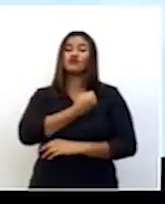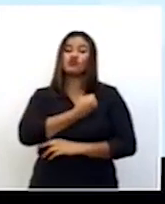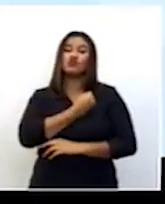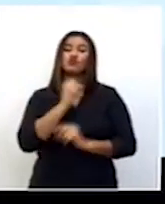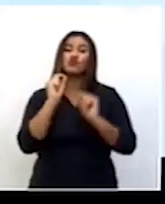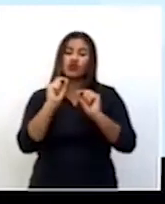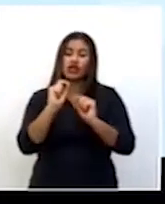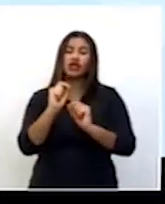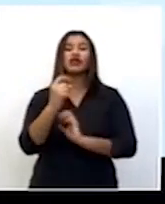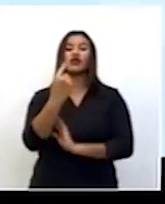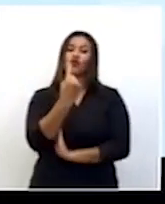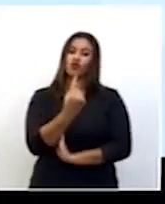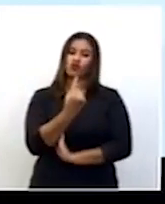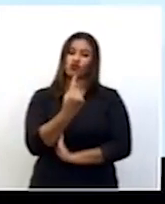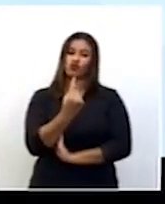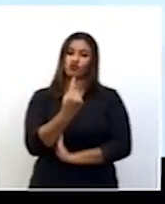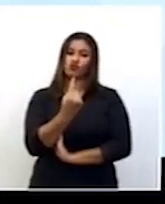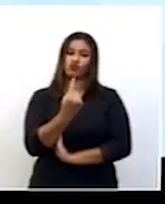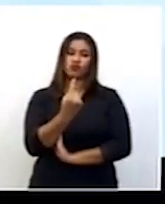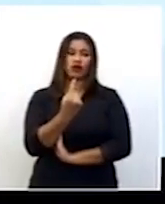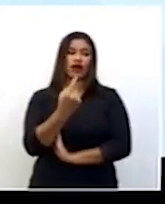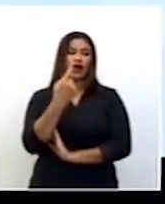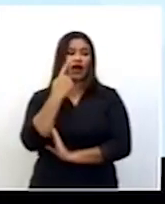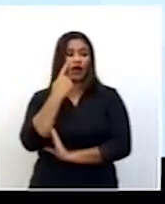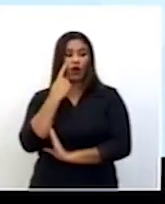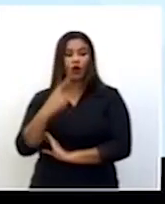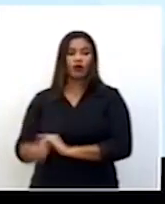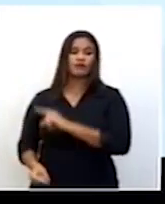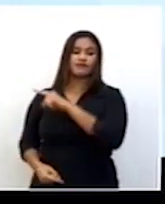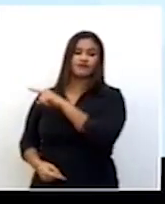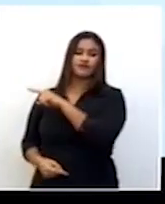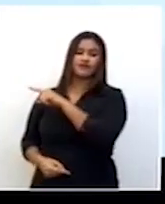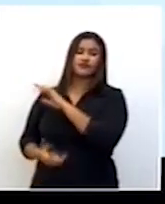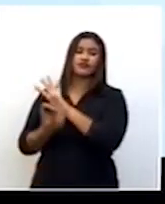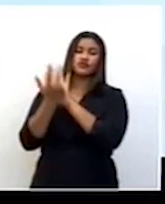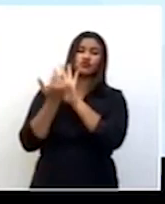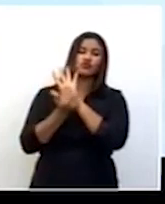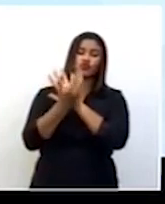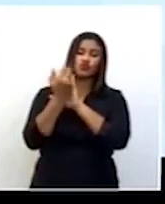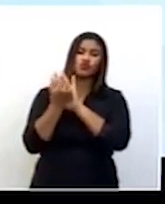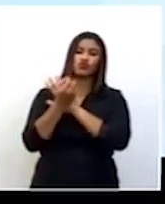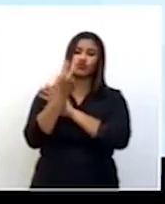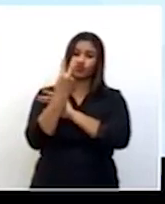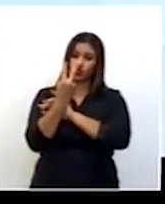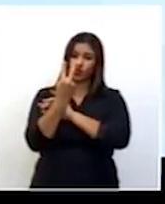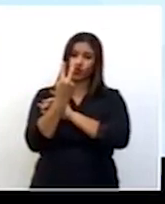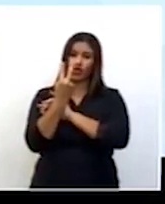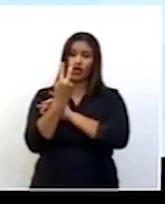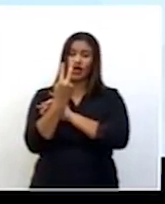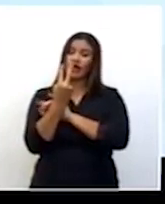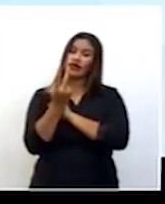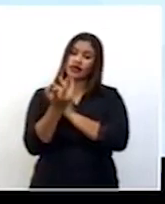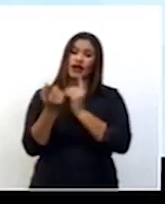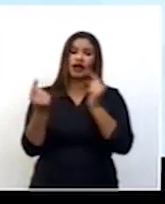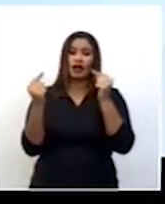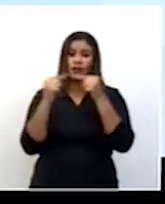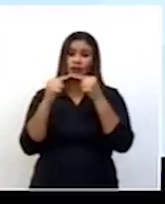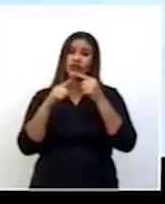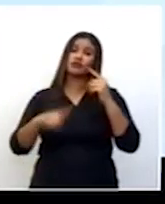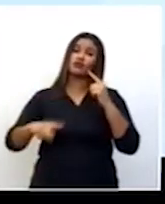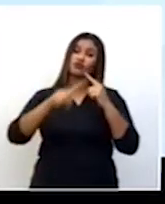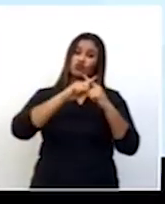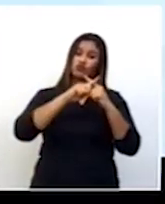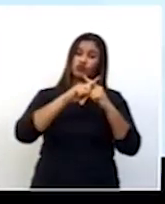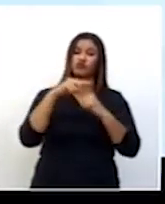figura 2, eu tenho 2 bolinhas. O que eu fiz? Eu multipliquei por quanto? Por 2, não é isso?